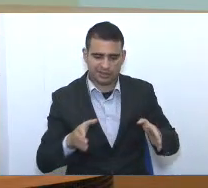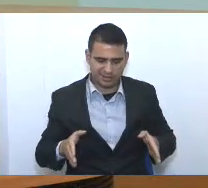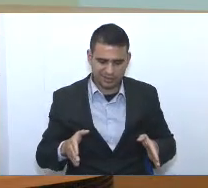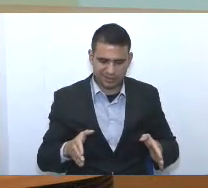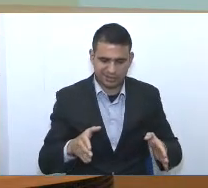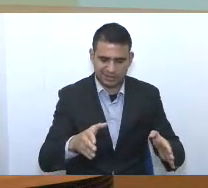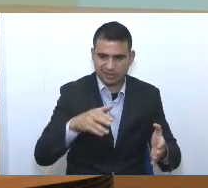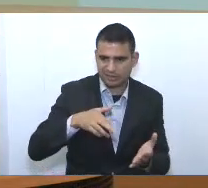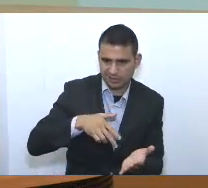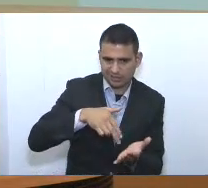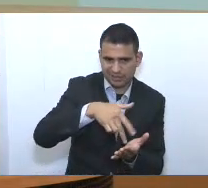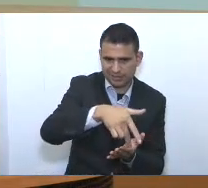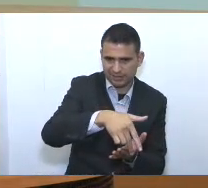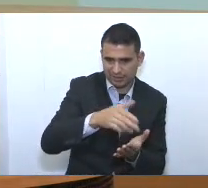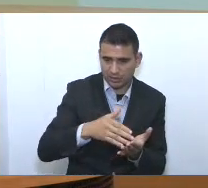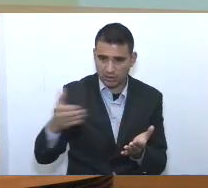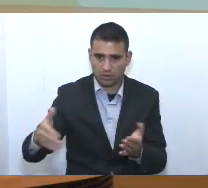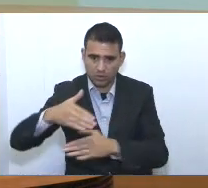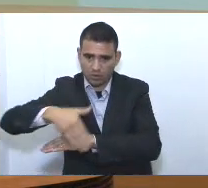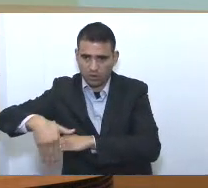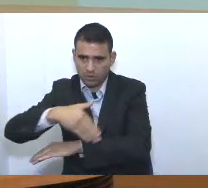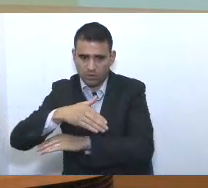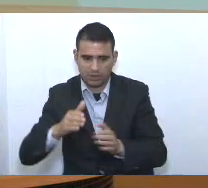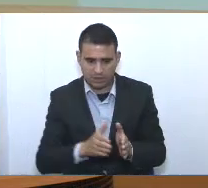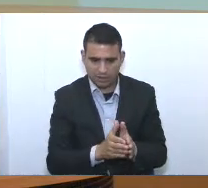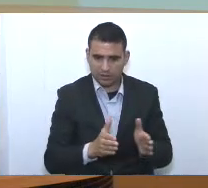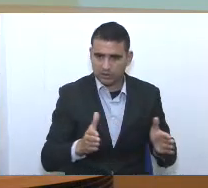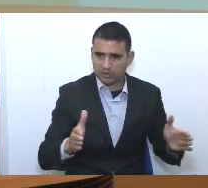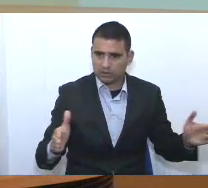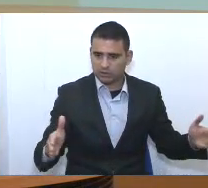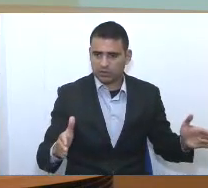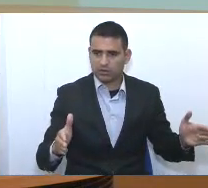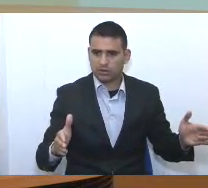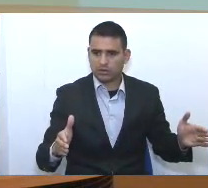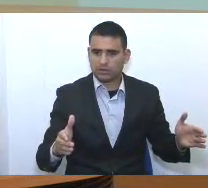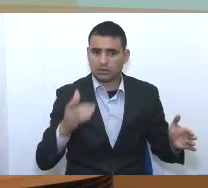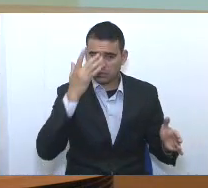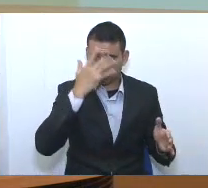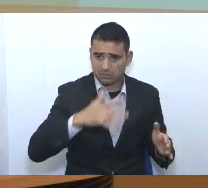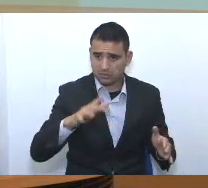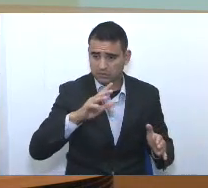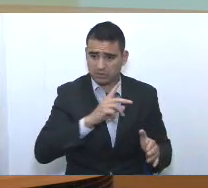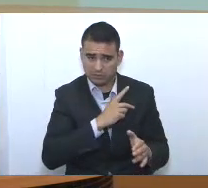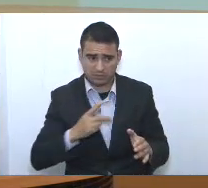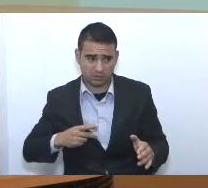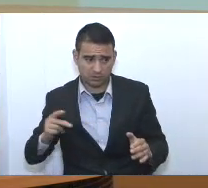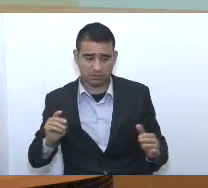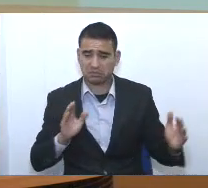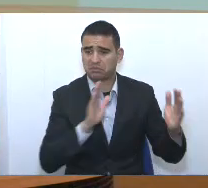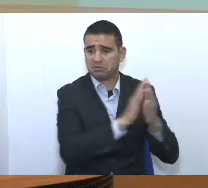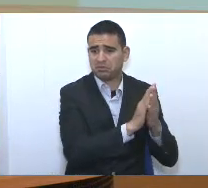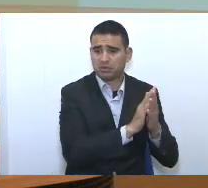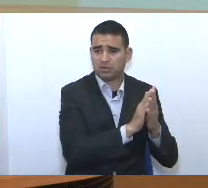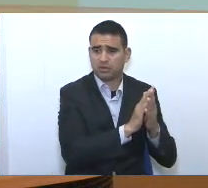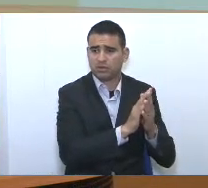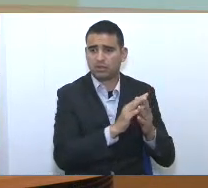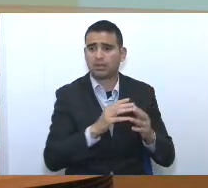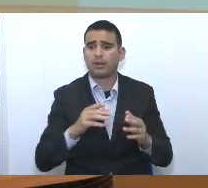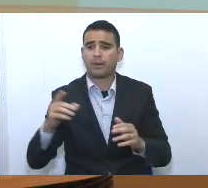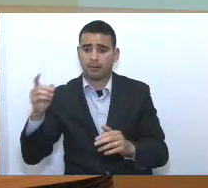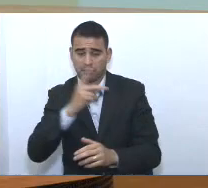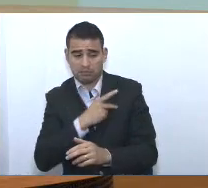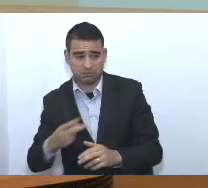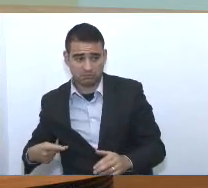muitos imóveis do centro de Guarulhos. Então, é um absurdo, né, os moradores receberem esse tipo de processo, sendo